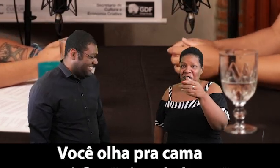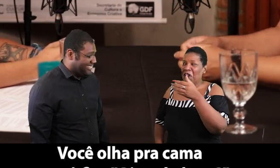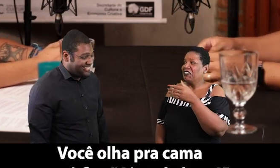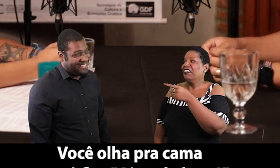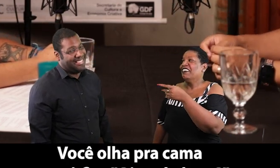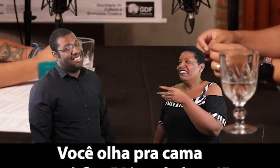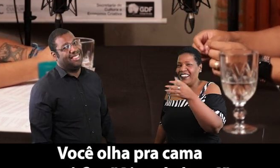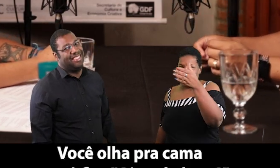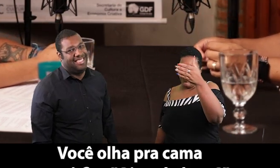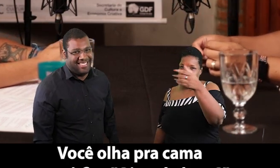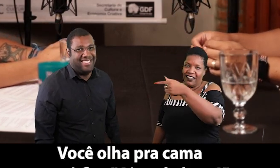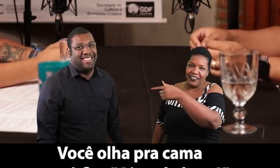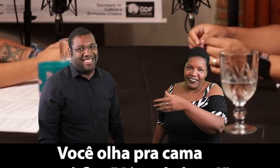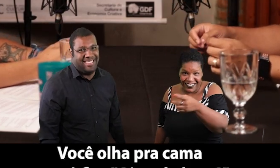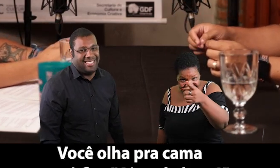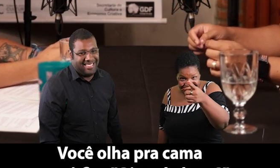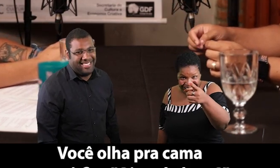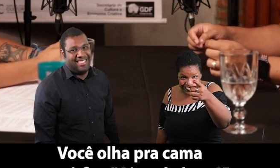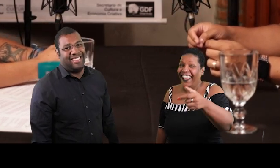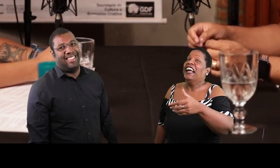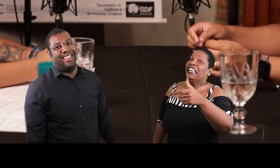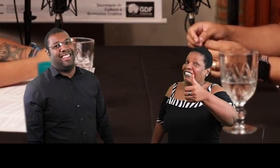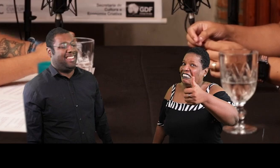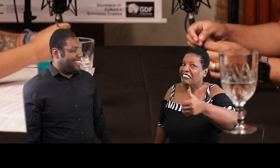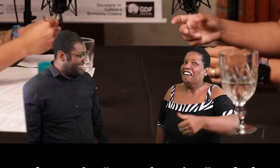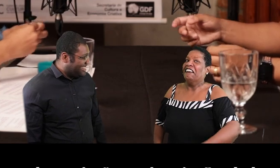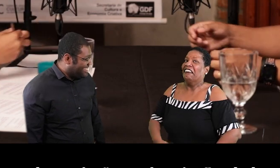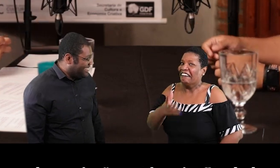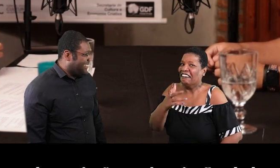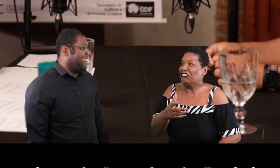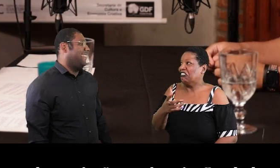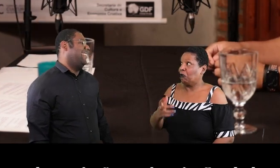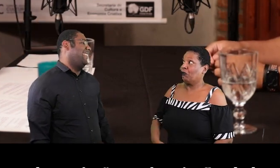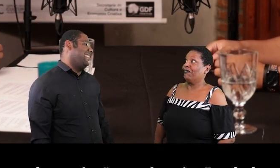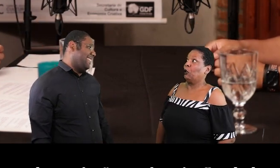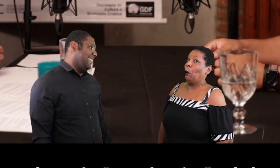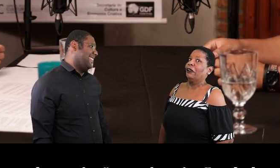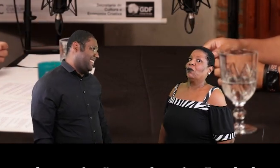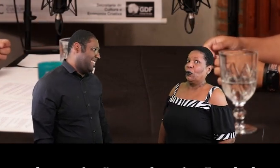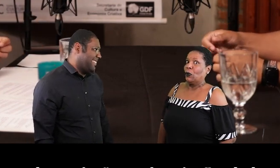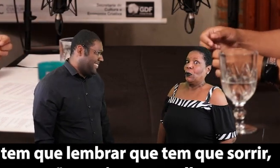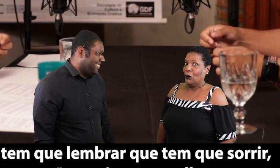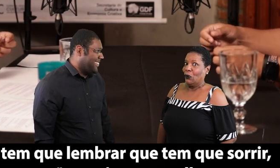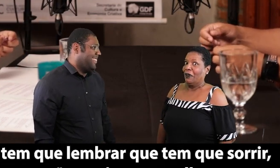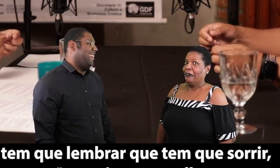e você fica, oi, tudo bem? Isso quando você não tá assim, né? Tudo bem?